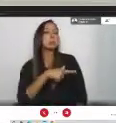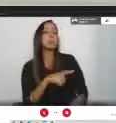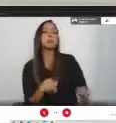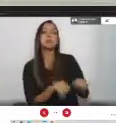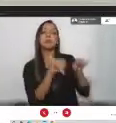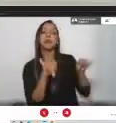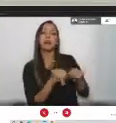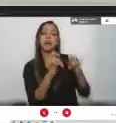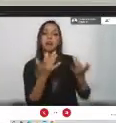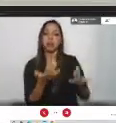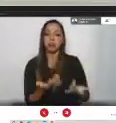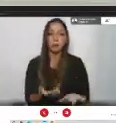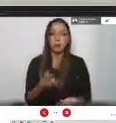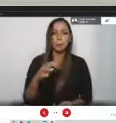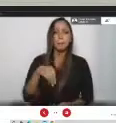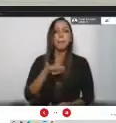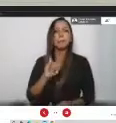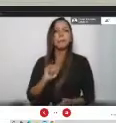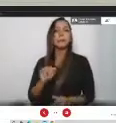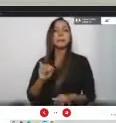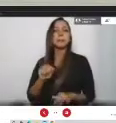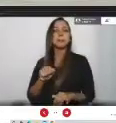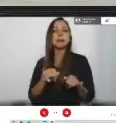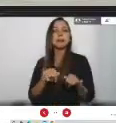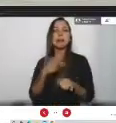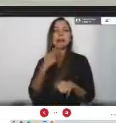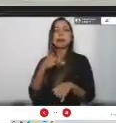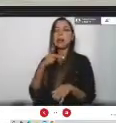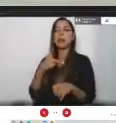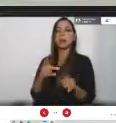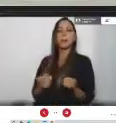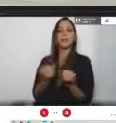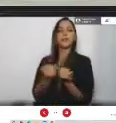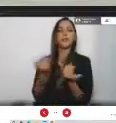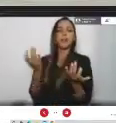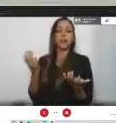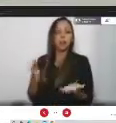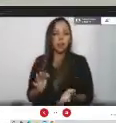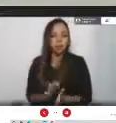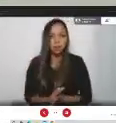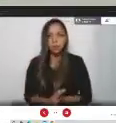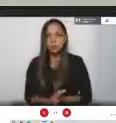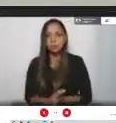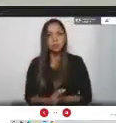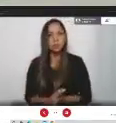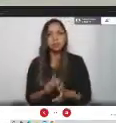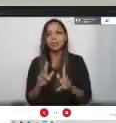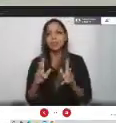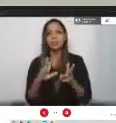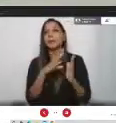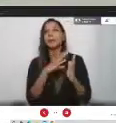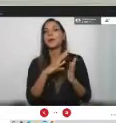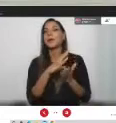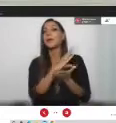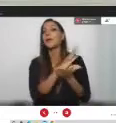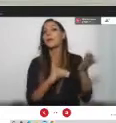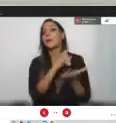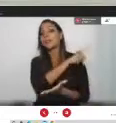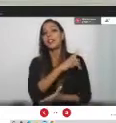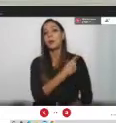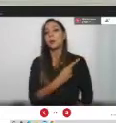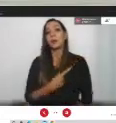antigo presidente, aquele doido lá nos Estados Unidos, onde chegava e falava a mesma coisa. Teve que vir um presidente novo nos